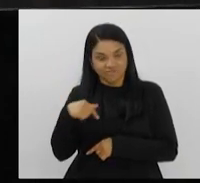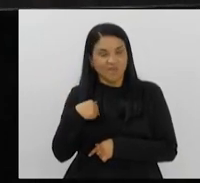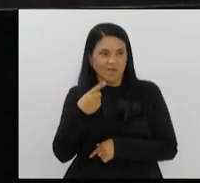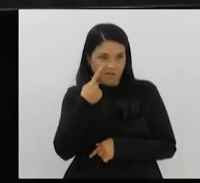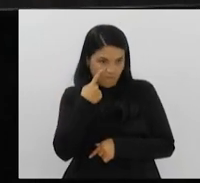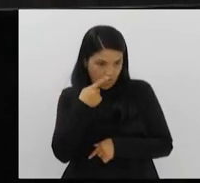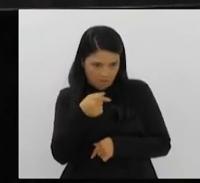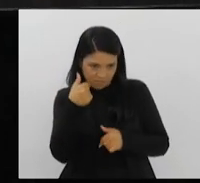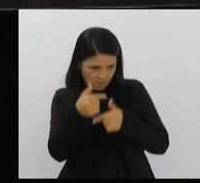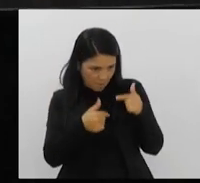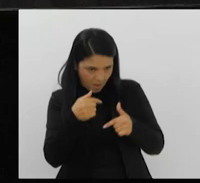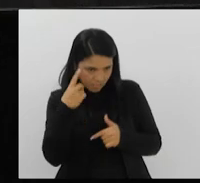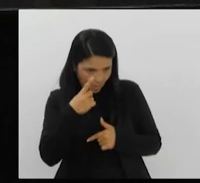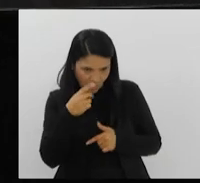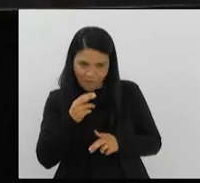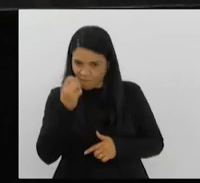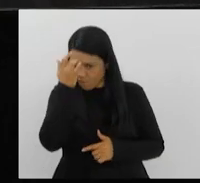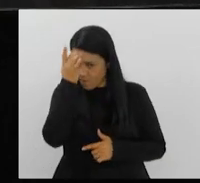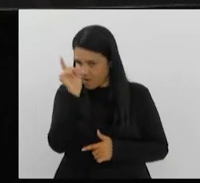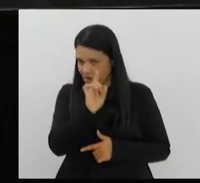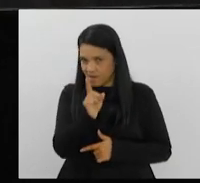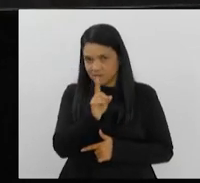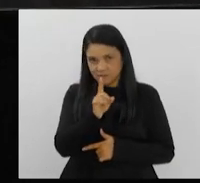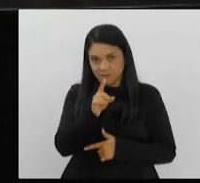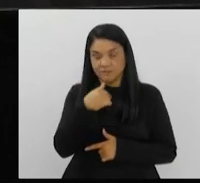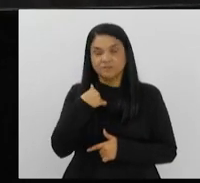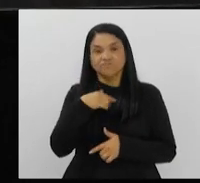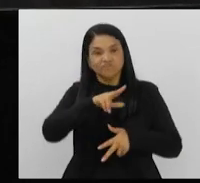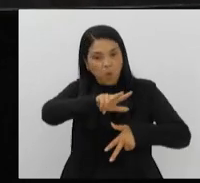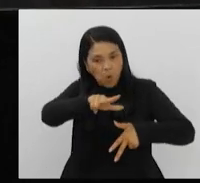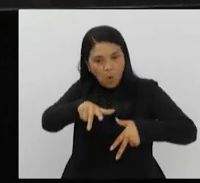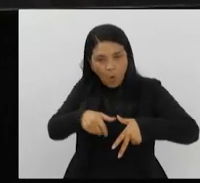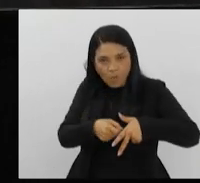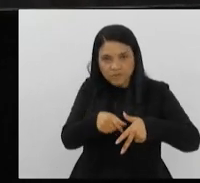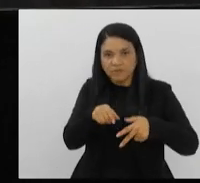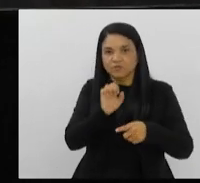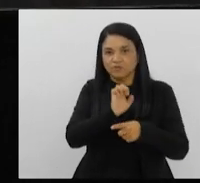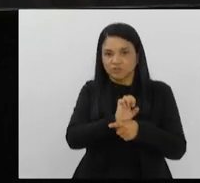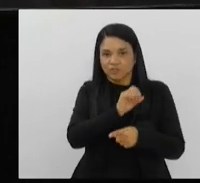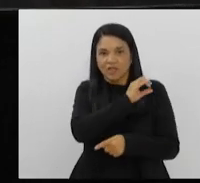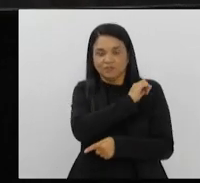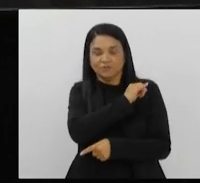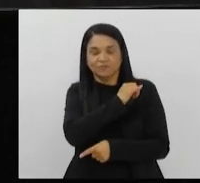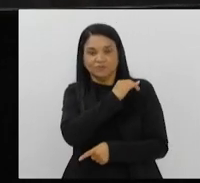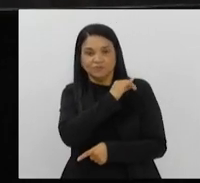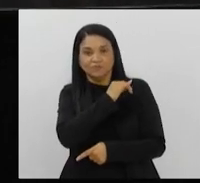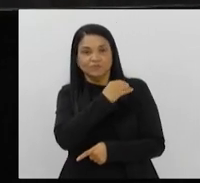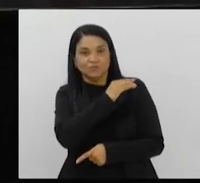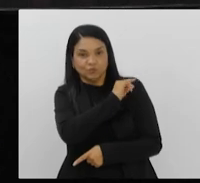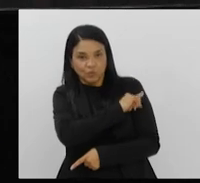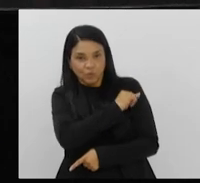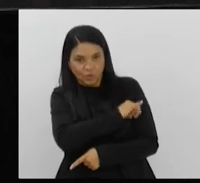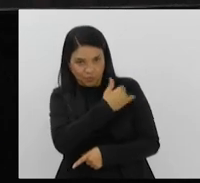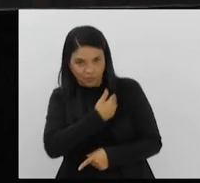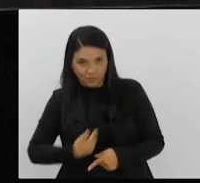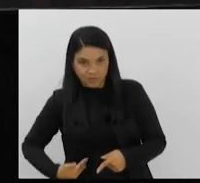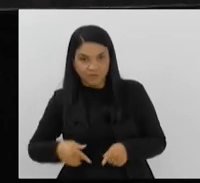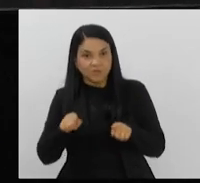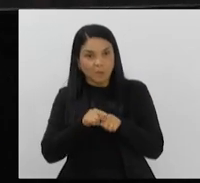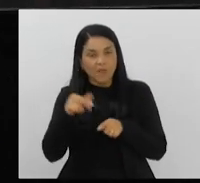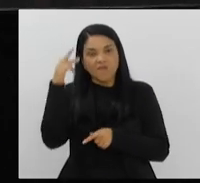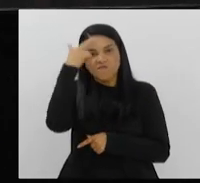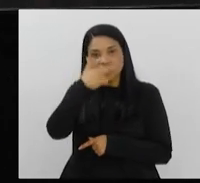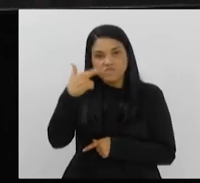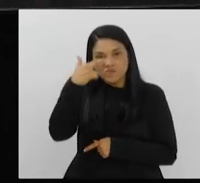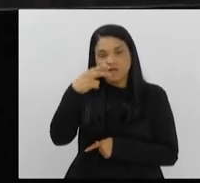não é fácil. Não bastasse toda a corrupção no governo do Estado, ainda temos que fiscalizar